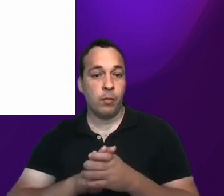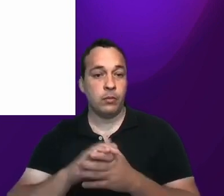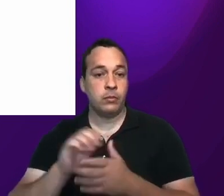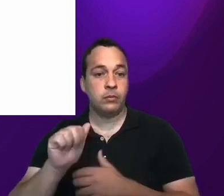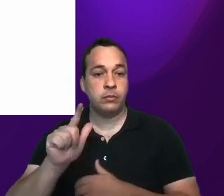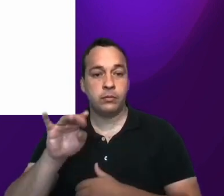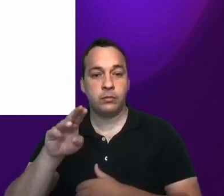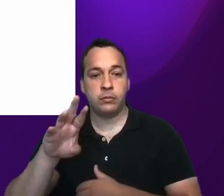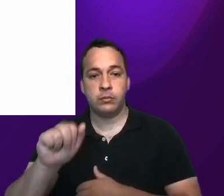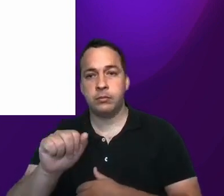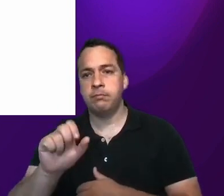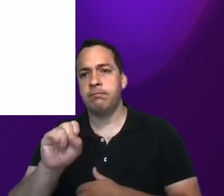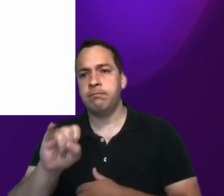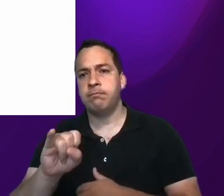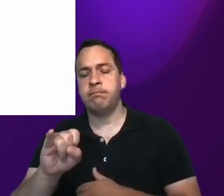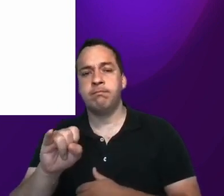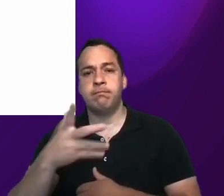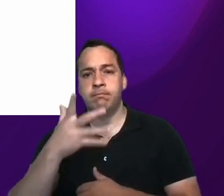com albumina, eram